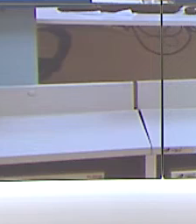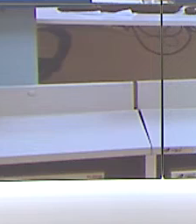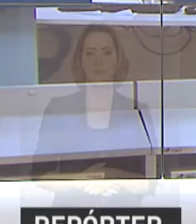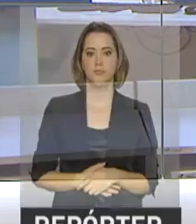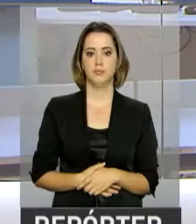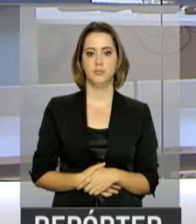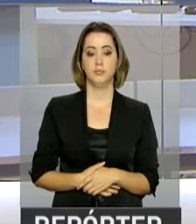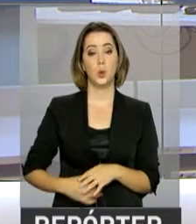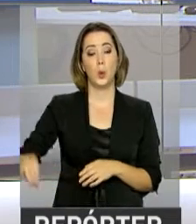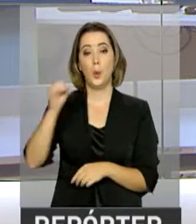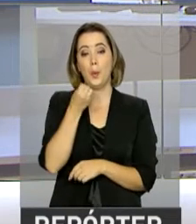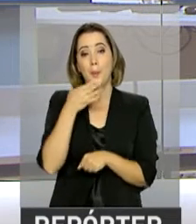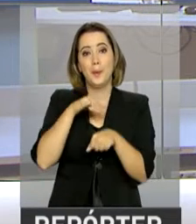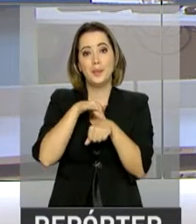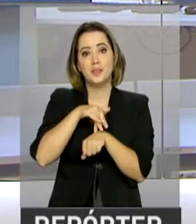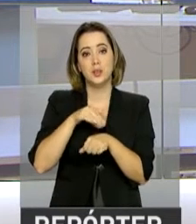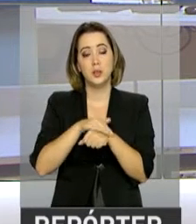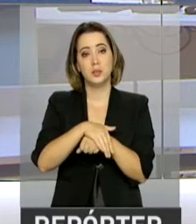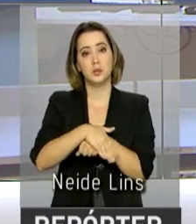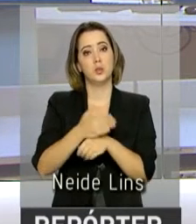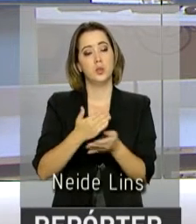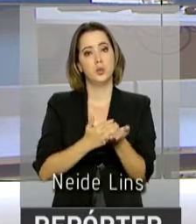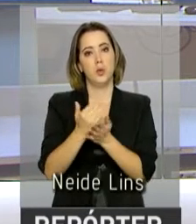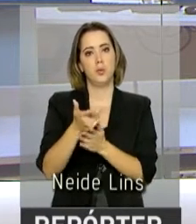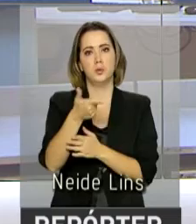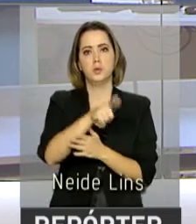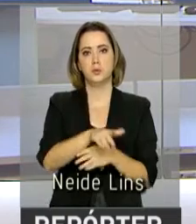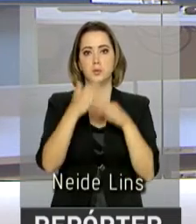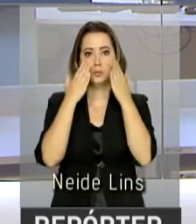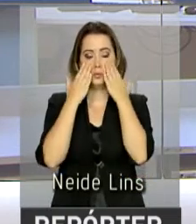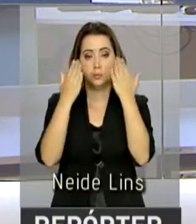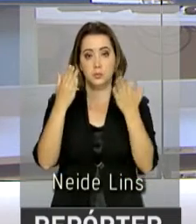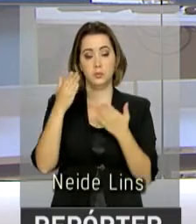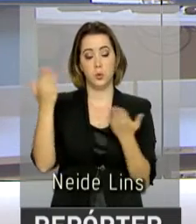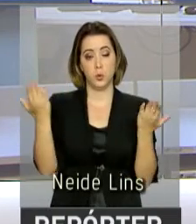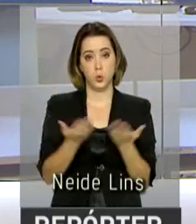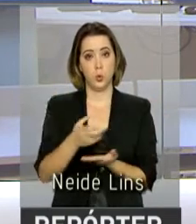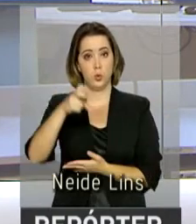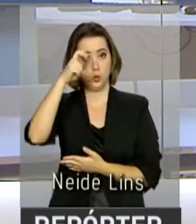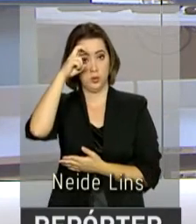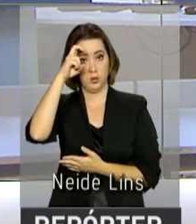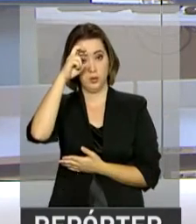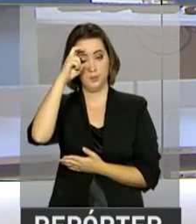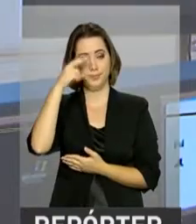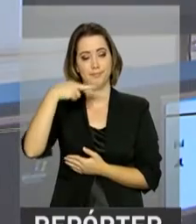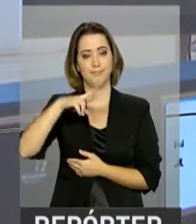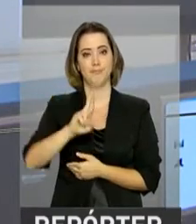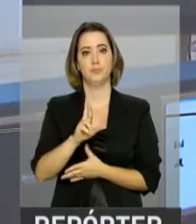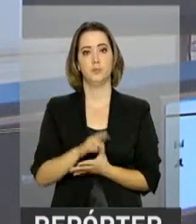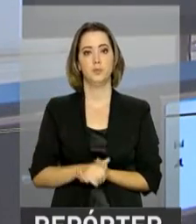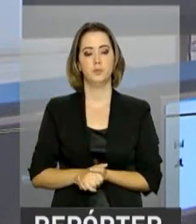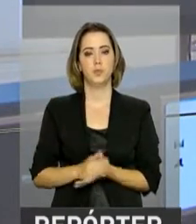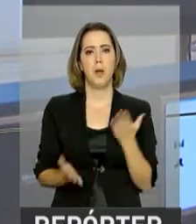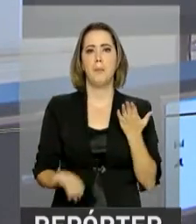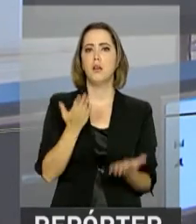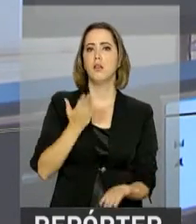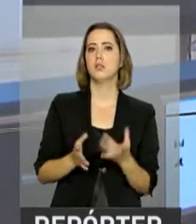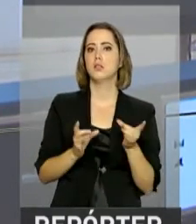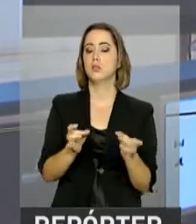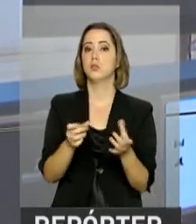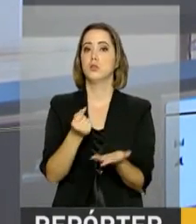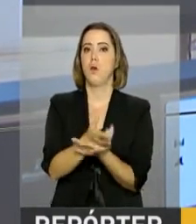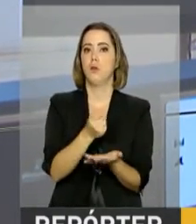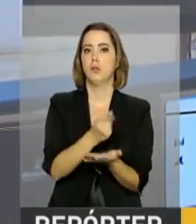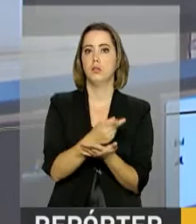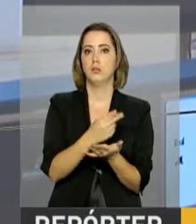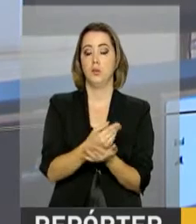olá boa noite começa agora a última edição desta quinta-feira do repórter nbr a balança comercial registrou